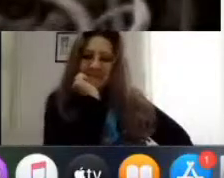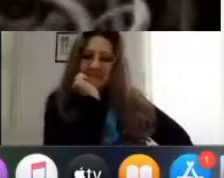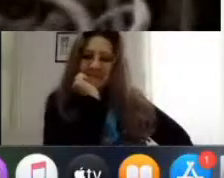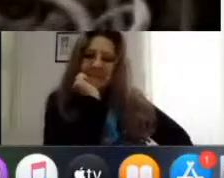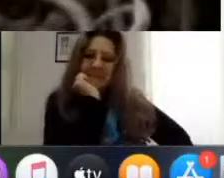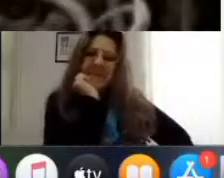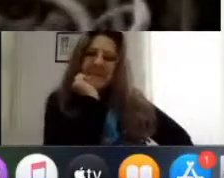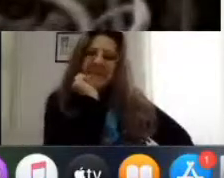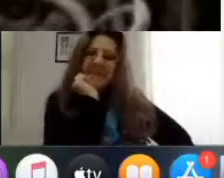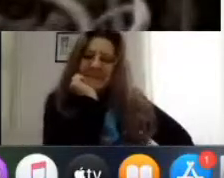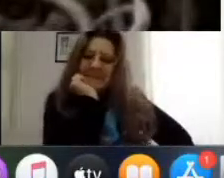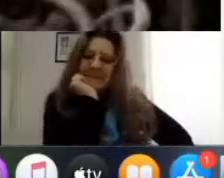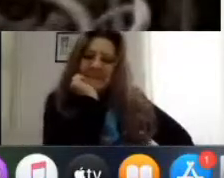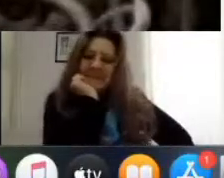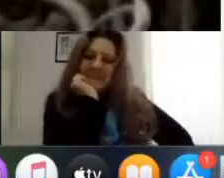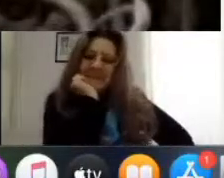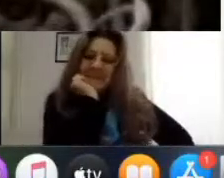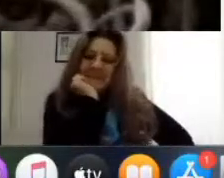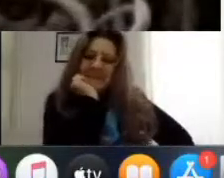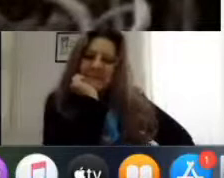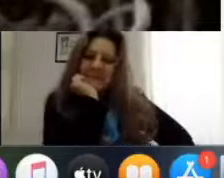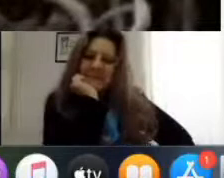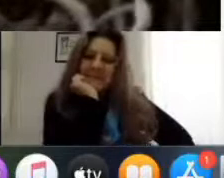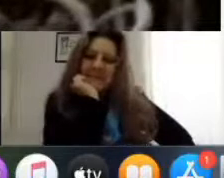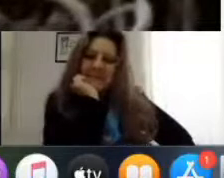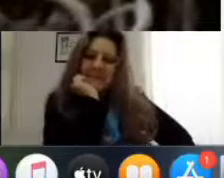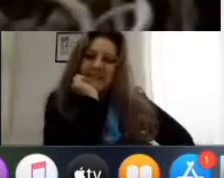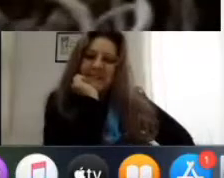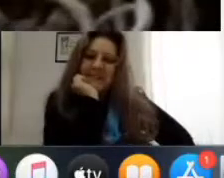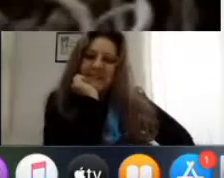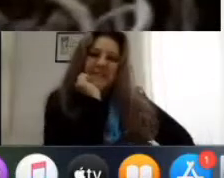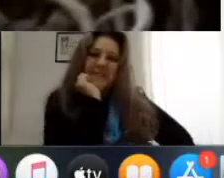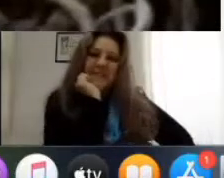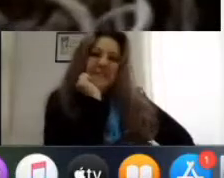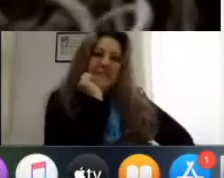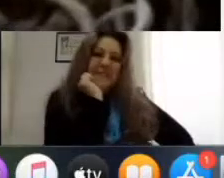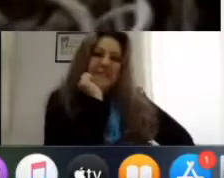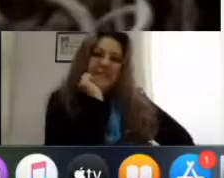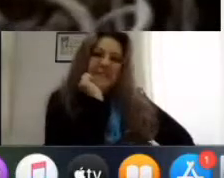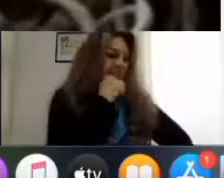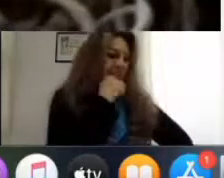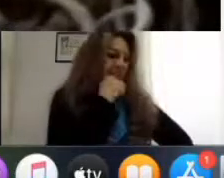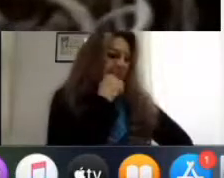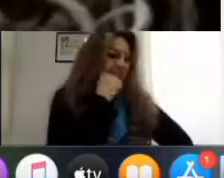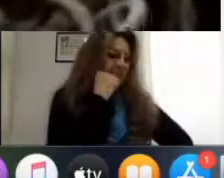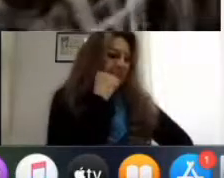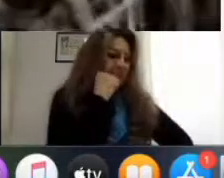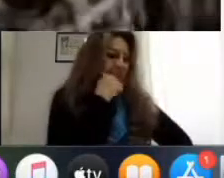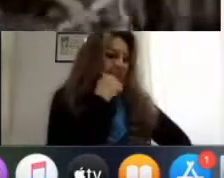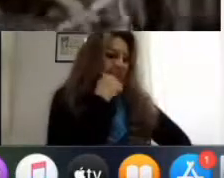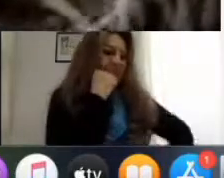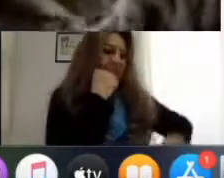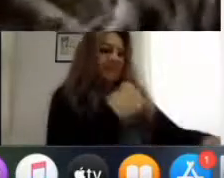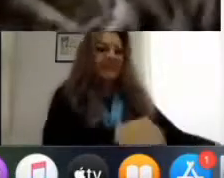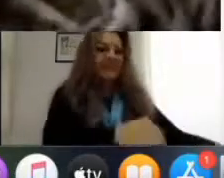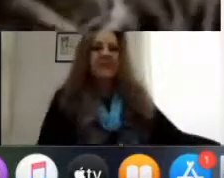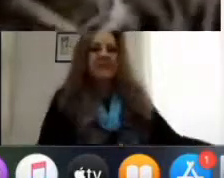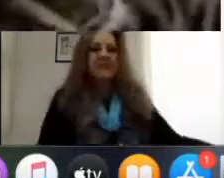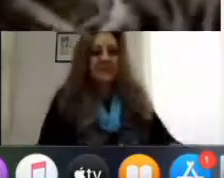Eliane. Eu agradeço, professor. Não, Dani, acho muito concretamente, um aluno